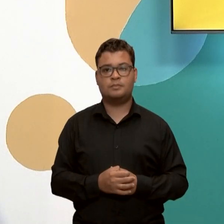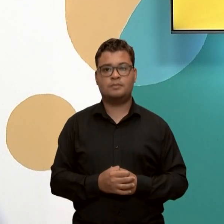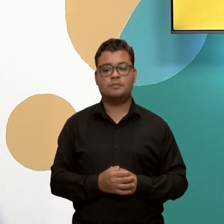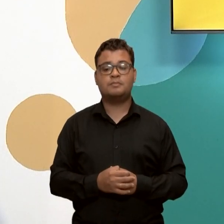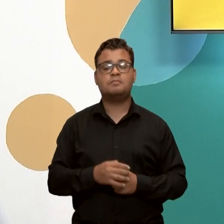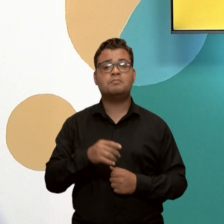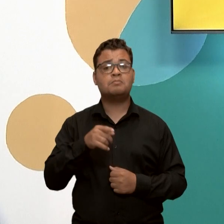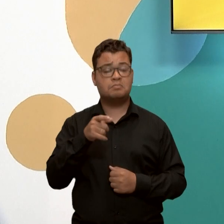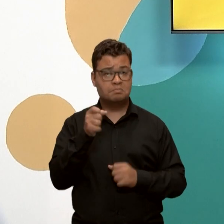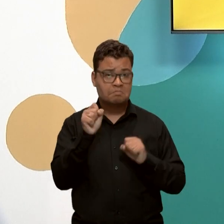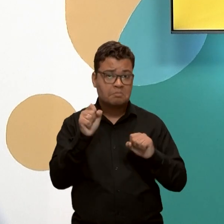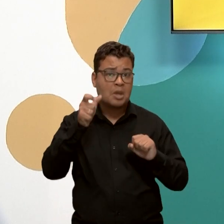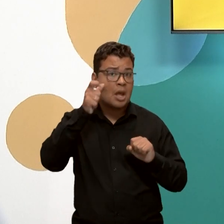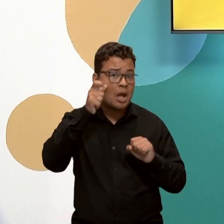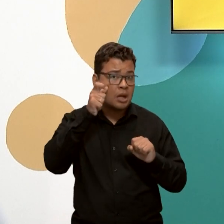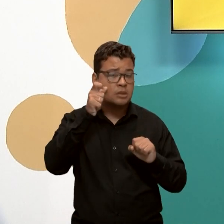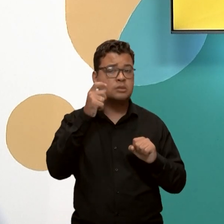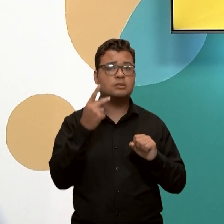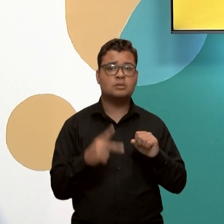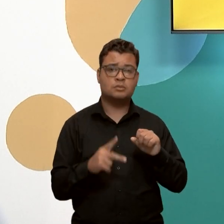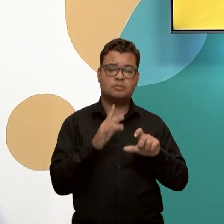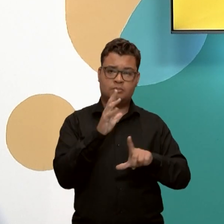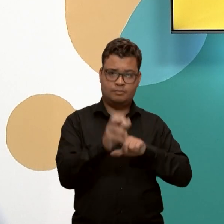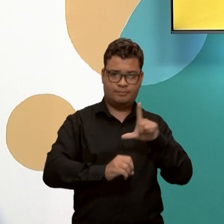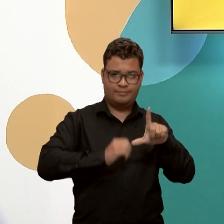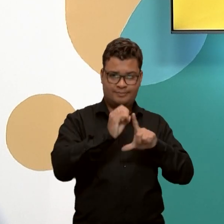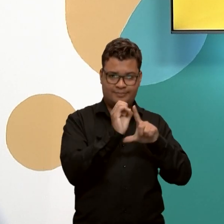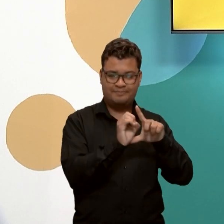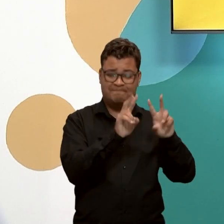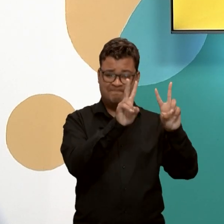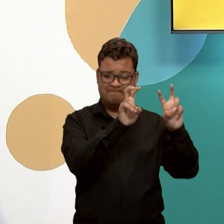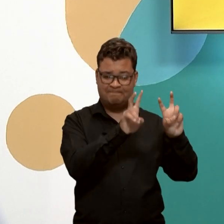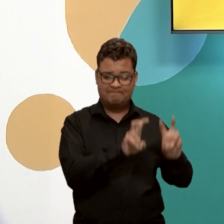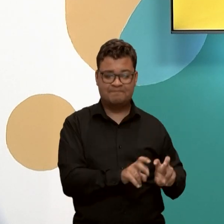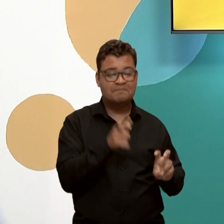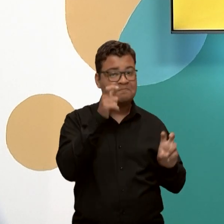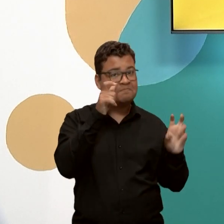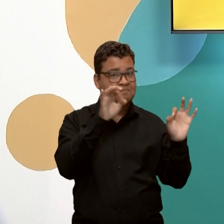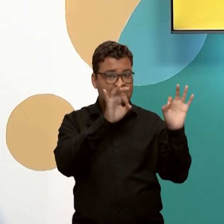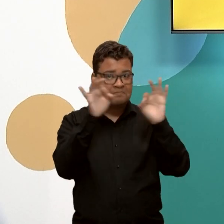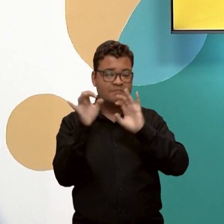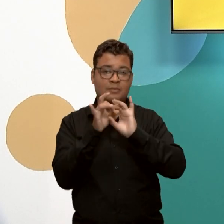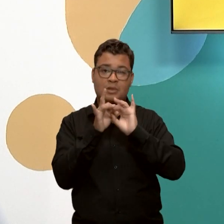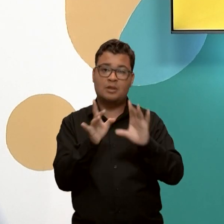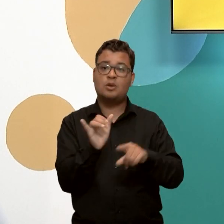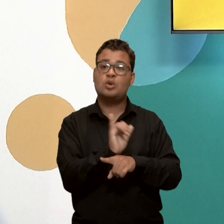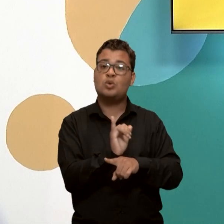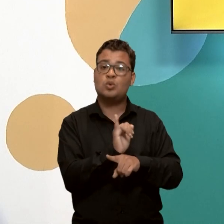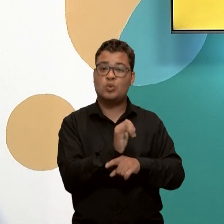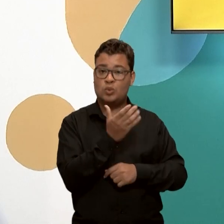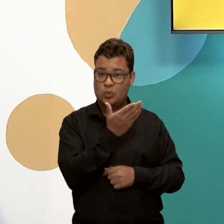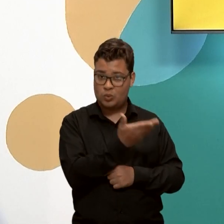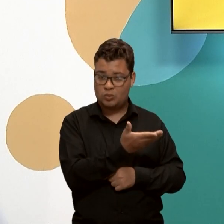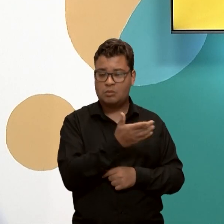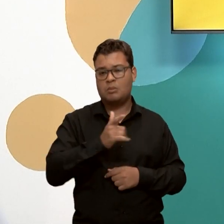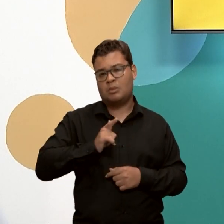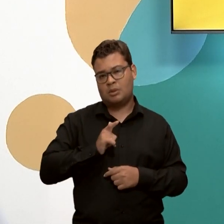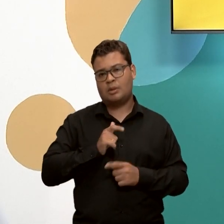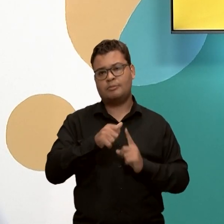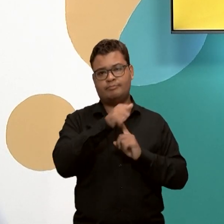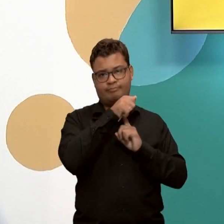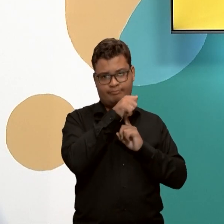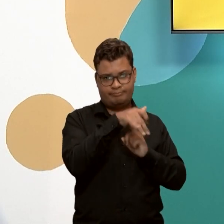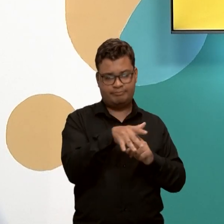Assista qualquer um dos nossos episódios no canal da TV UFG no YouTube. Lá ocorre a transmissão e também